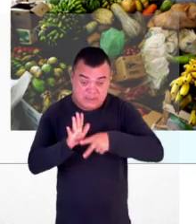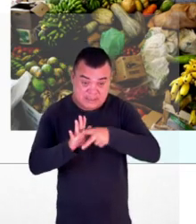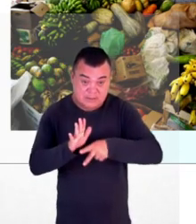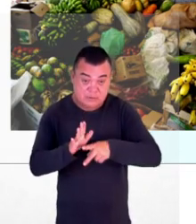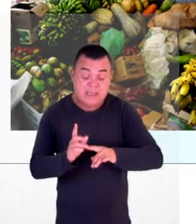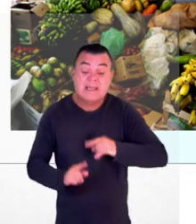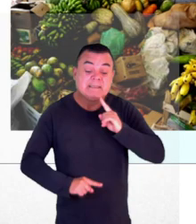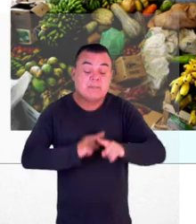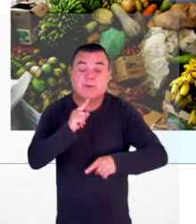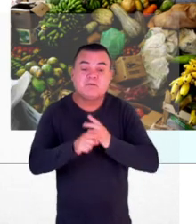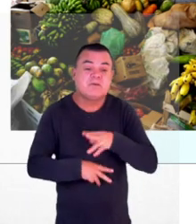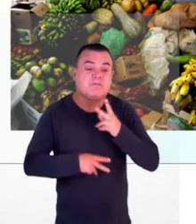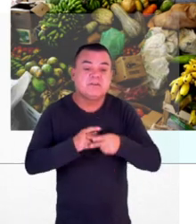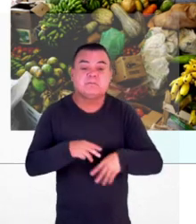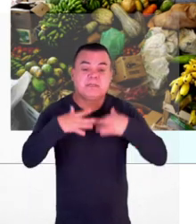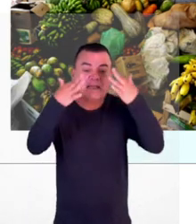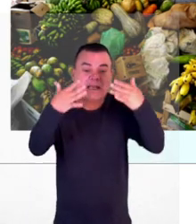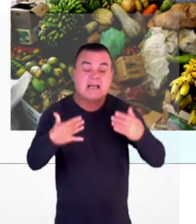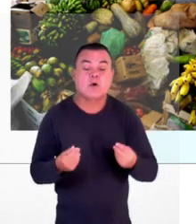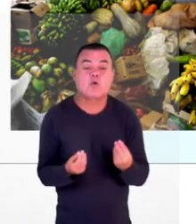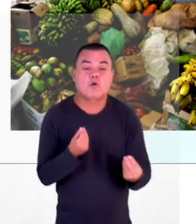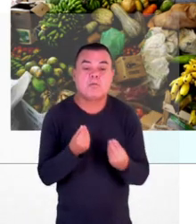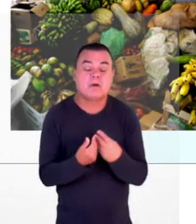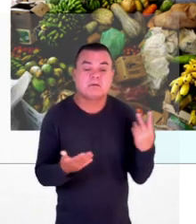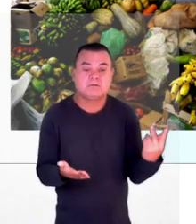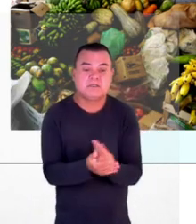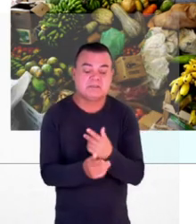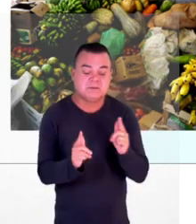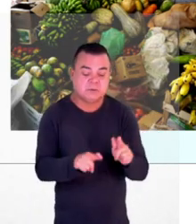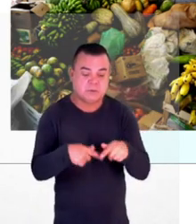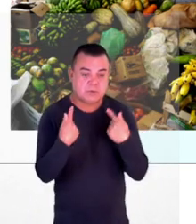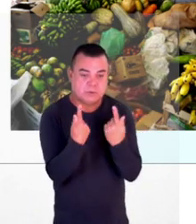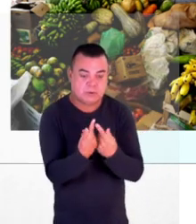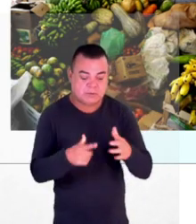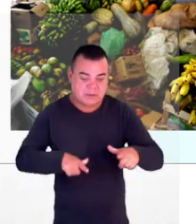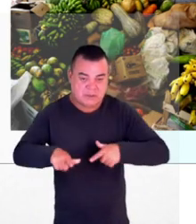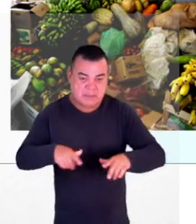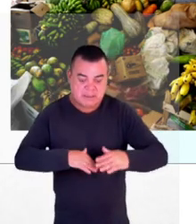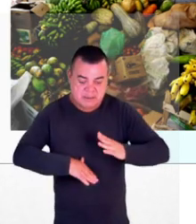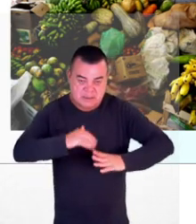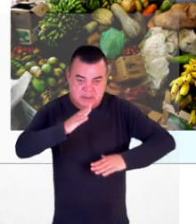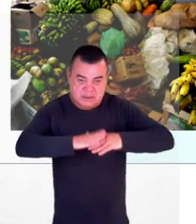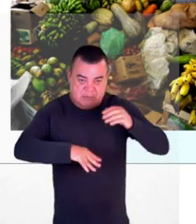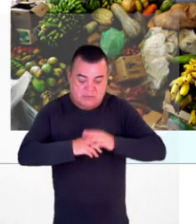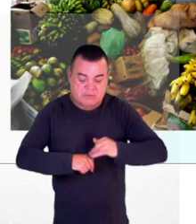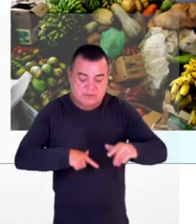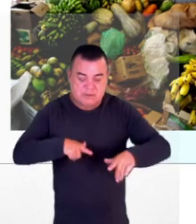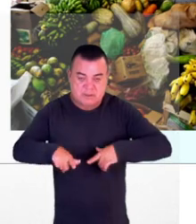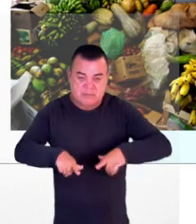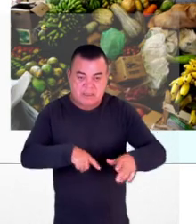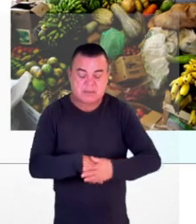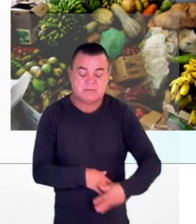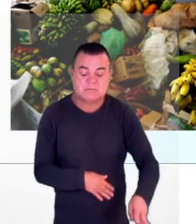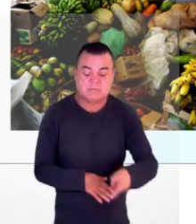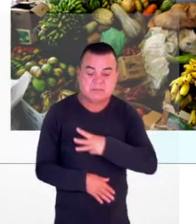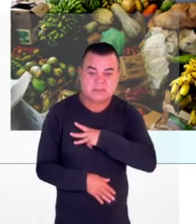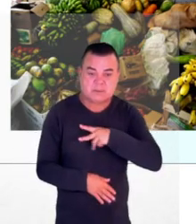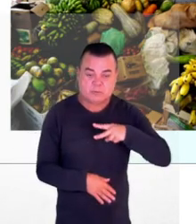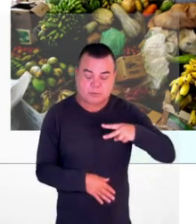Espero que dê tempo como é que funciona o grupo de trabalho que desenvolve esse projeto do Ministério Público do Trabalho